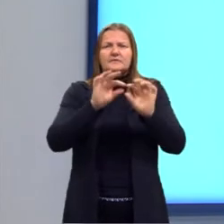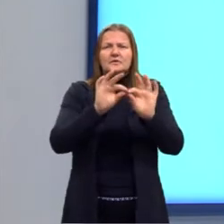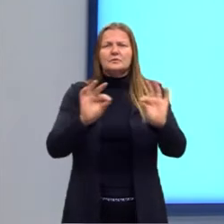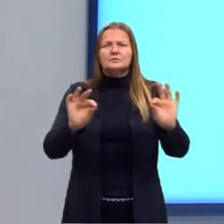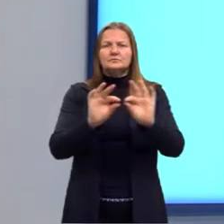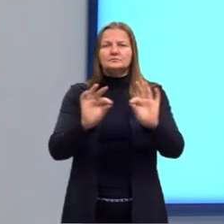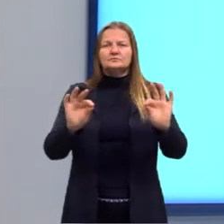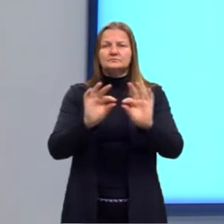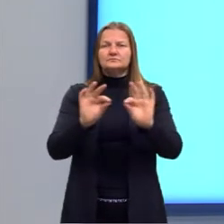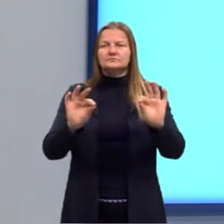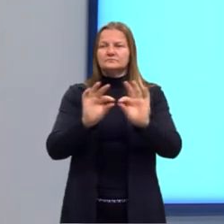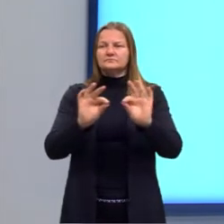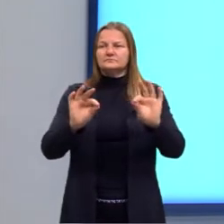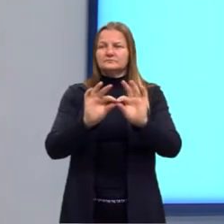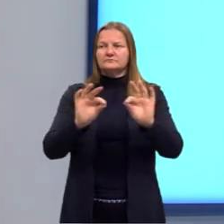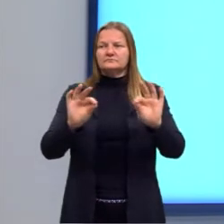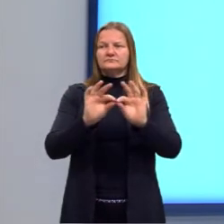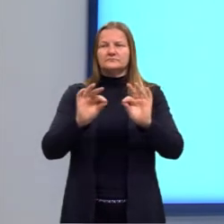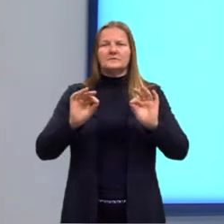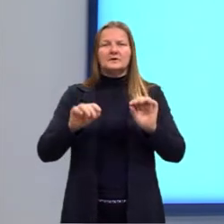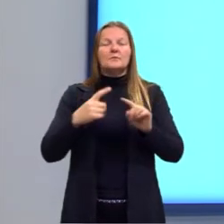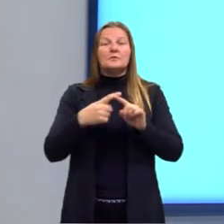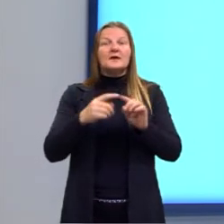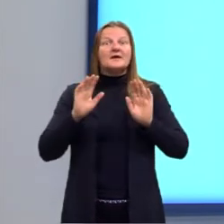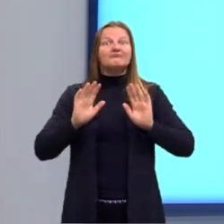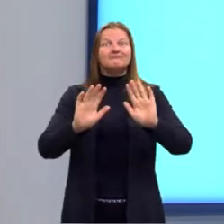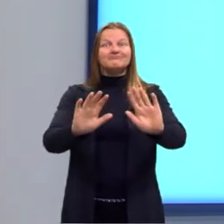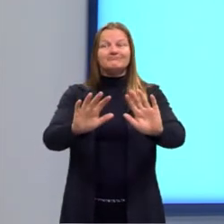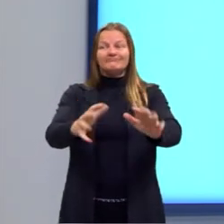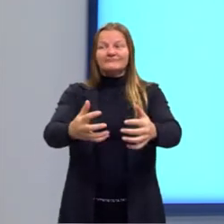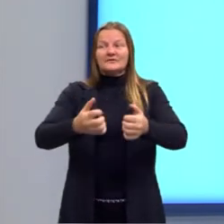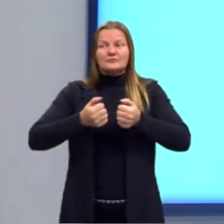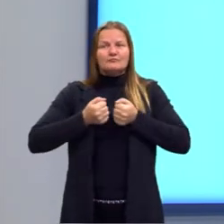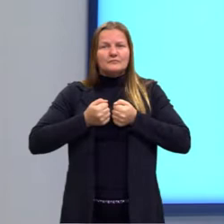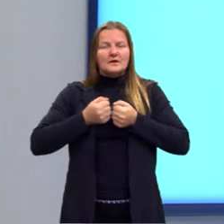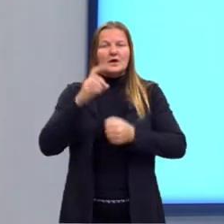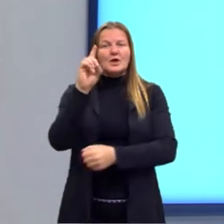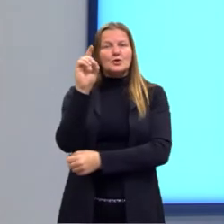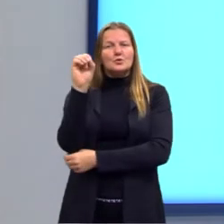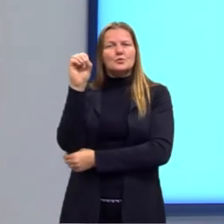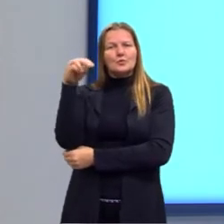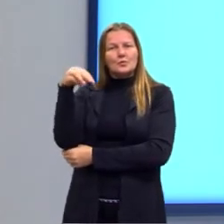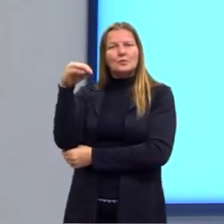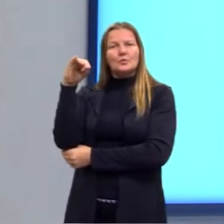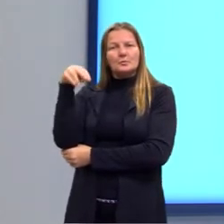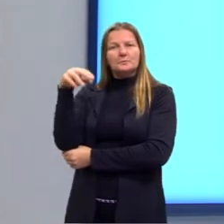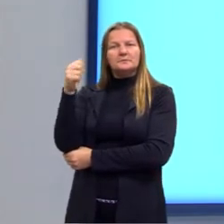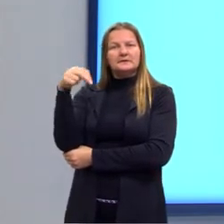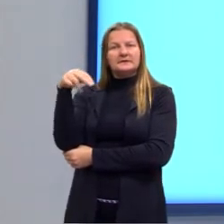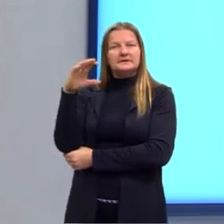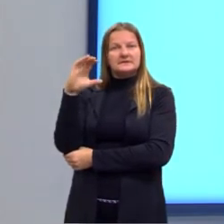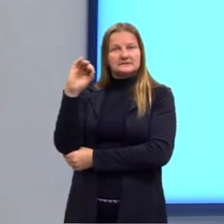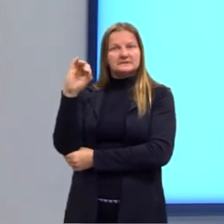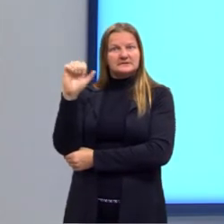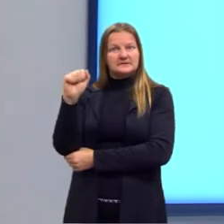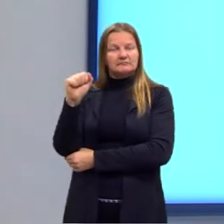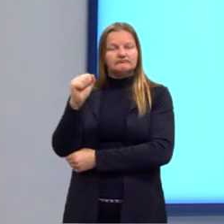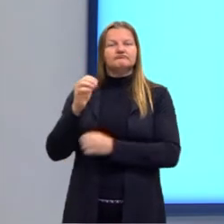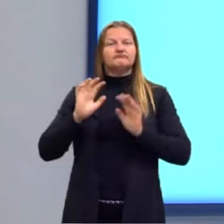já o gene recessivo representado por uma letra minúscula nesse caso aqui a letra d